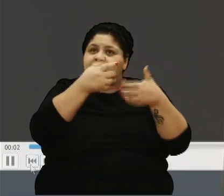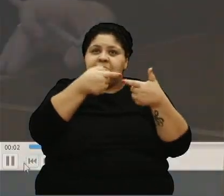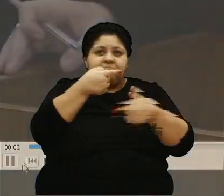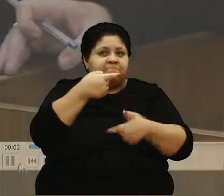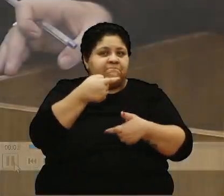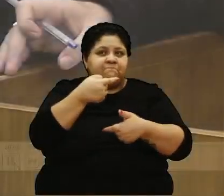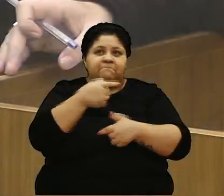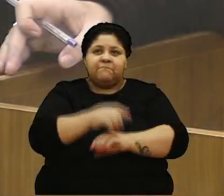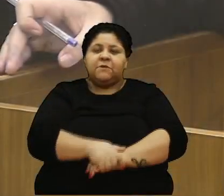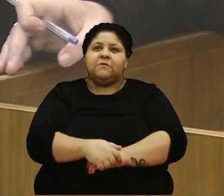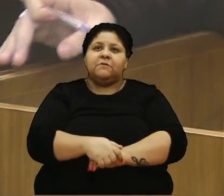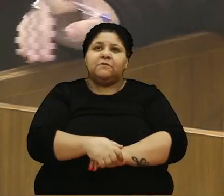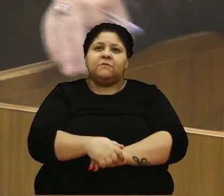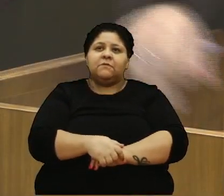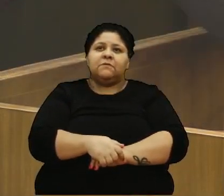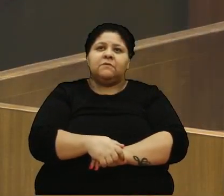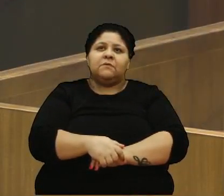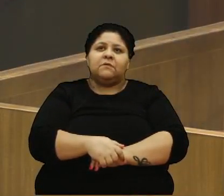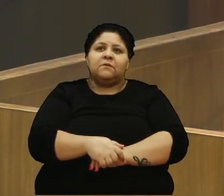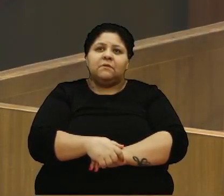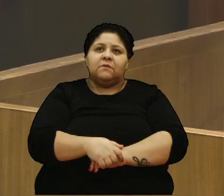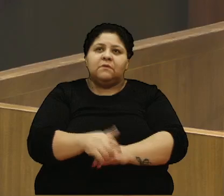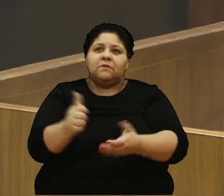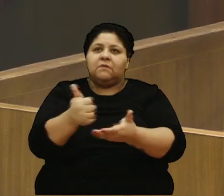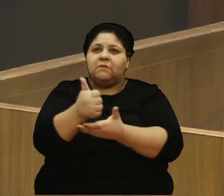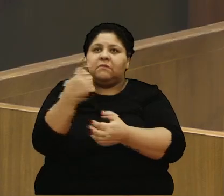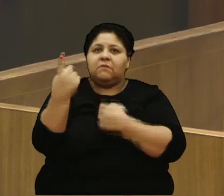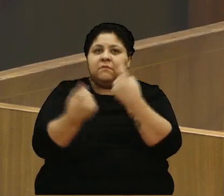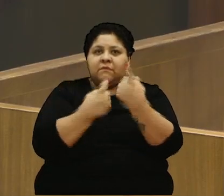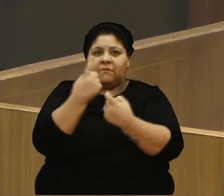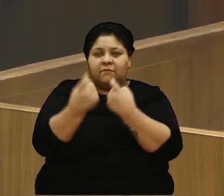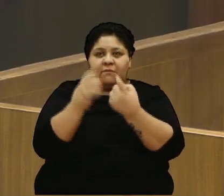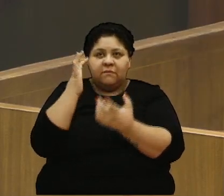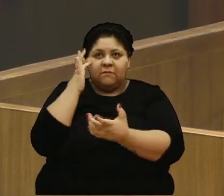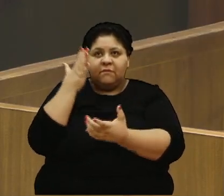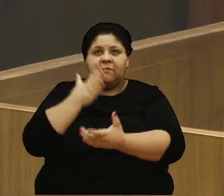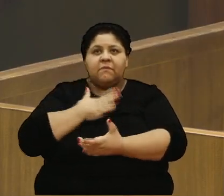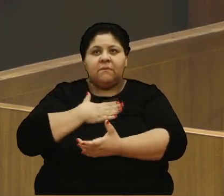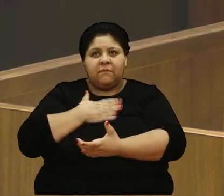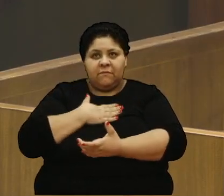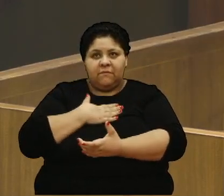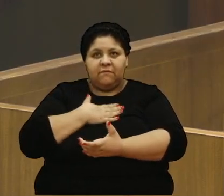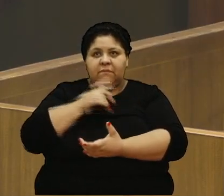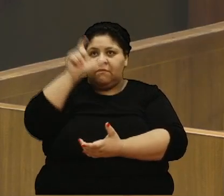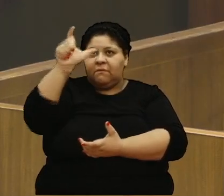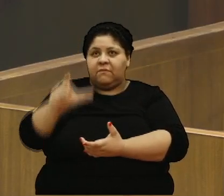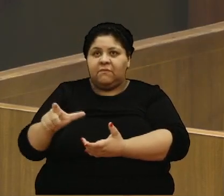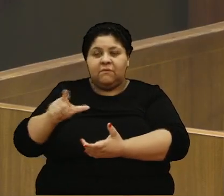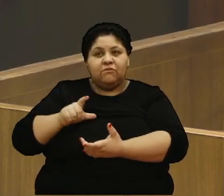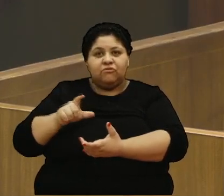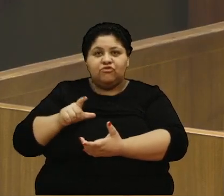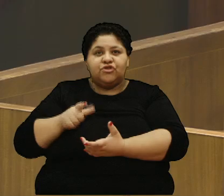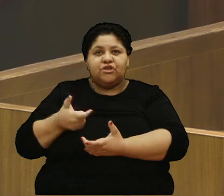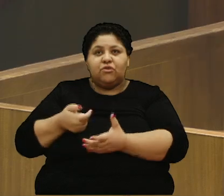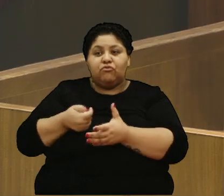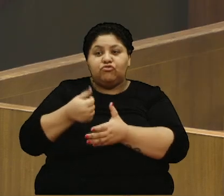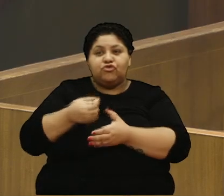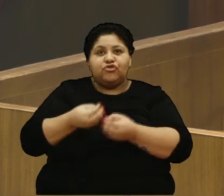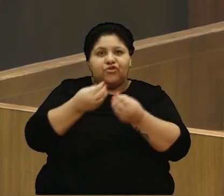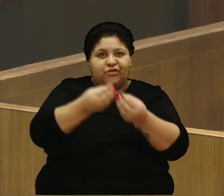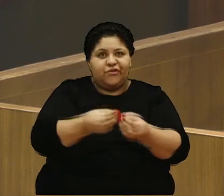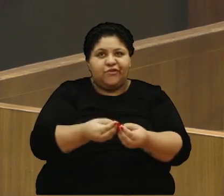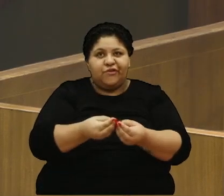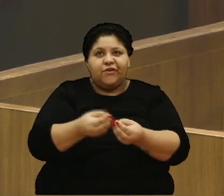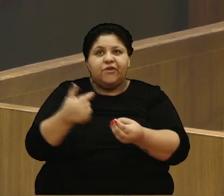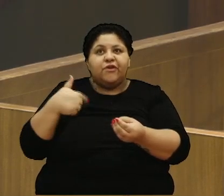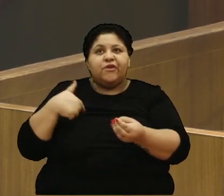Mais um paquímetro aqui. Basicamente, algumas situações ali ocorreram comigo. A pessoa não tinha troco ali, então eu saí procurar